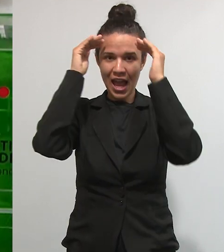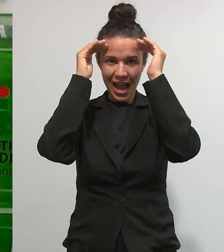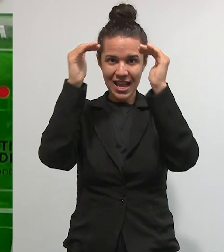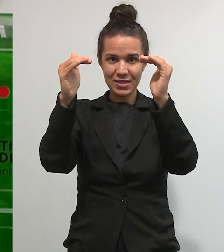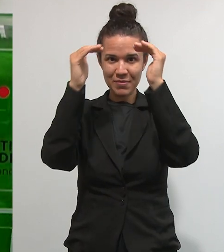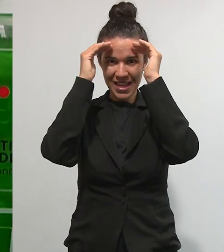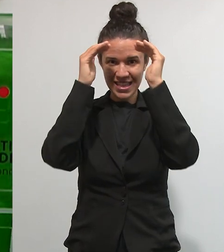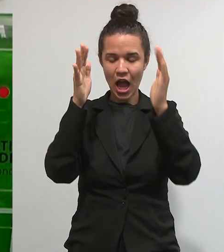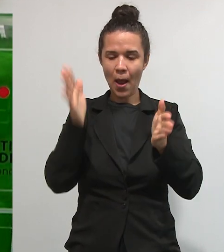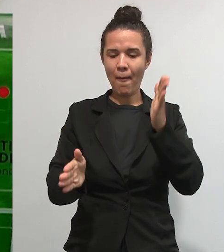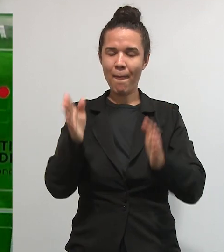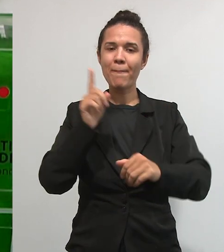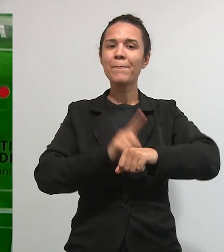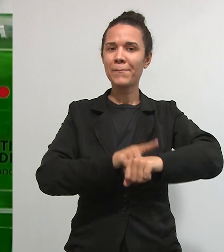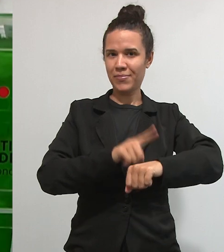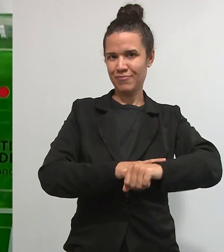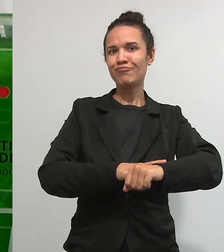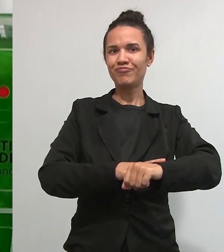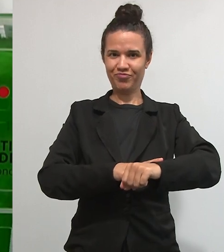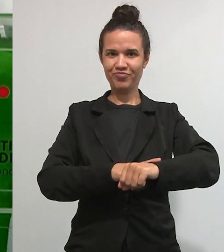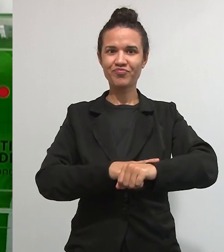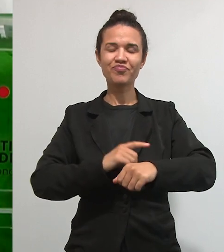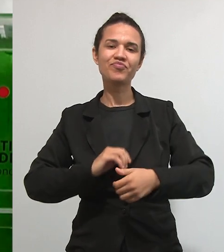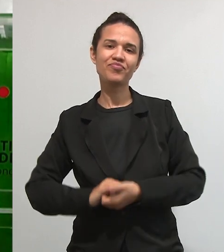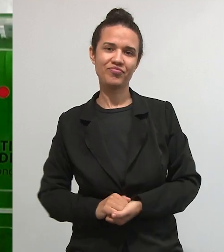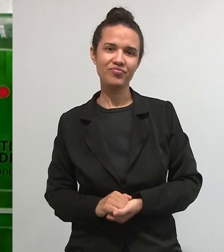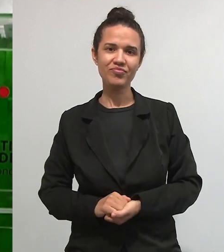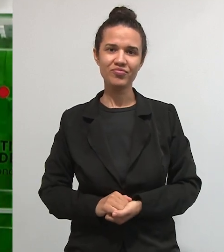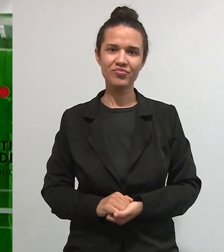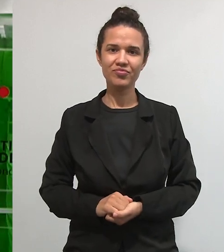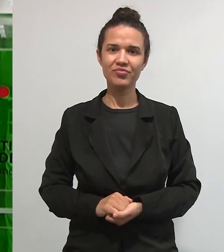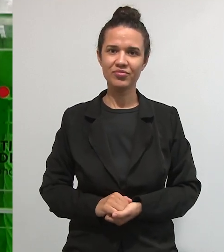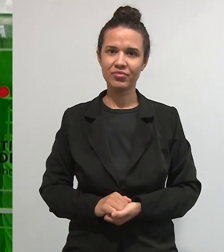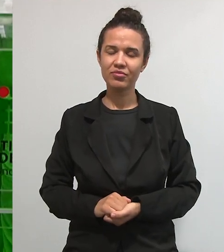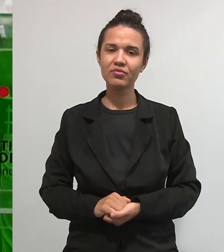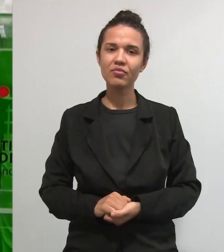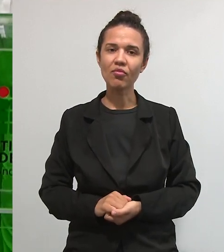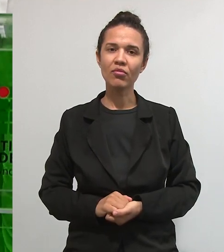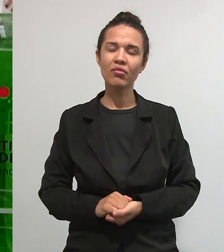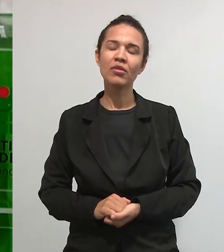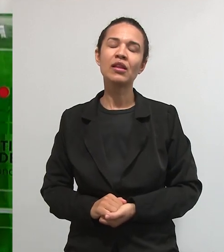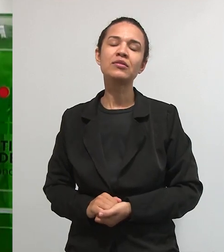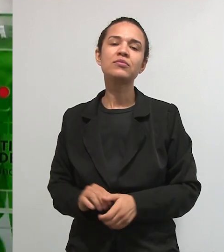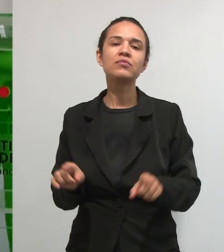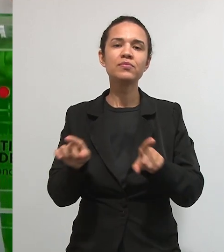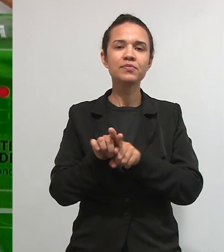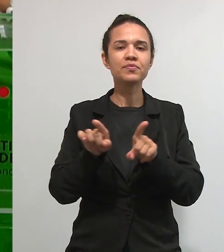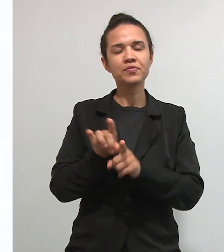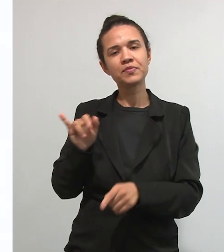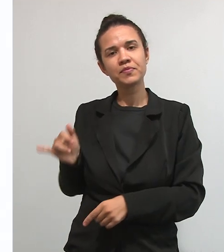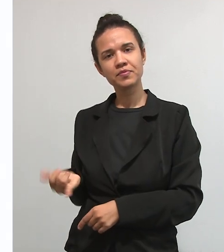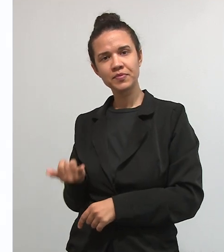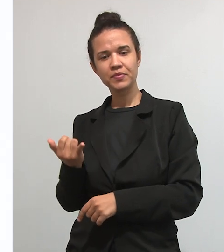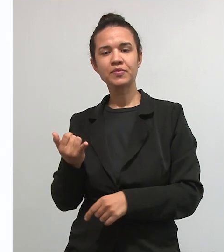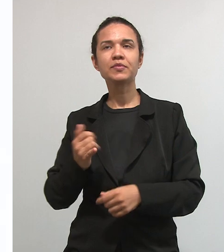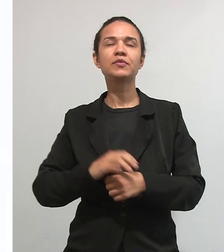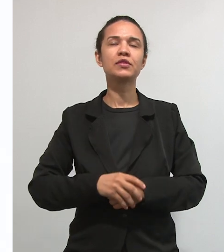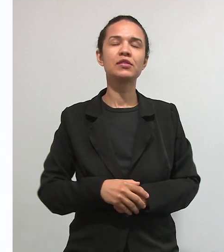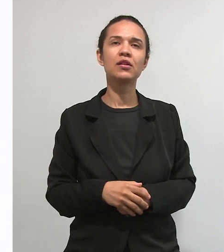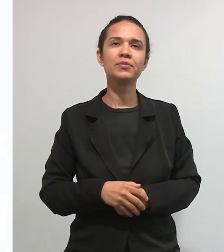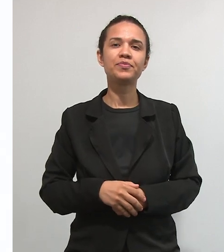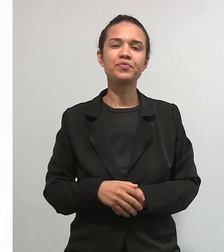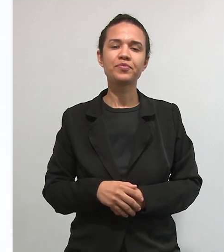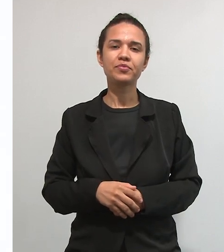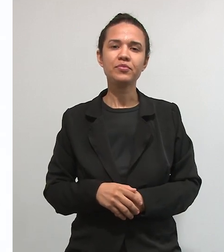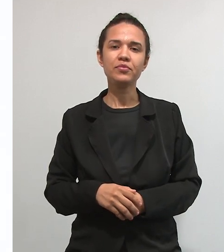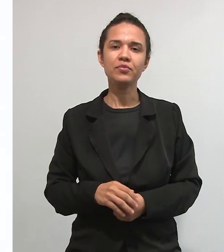a relevância de determinado relatório. E vamos lá, voltando aqui, aproveitando, a gente